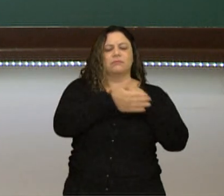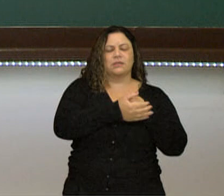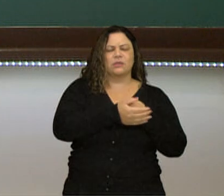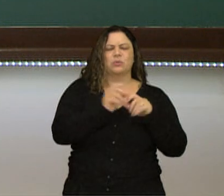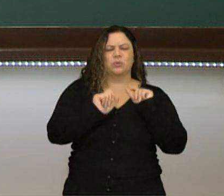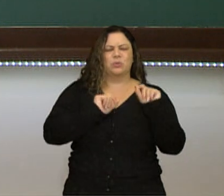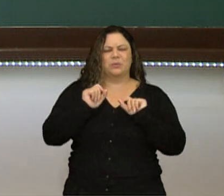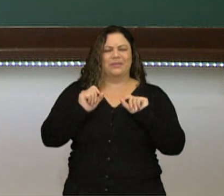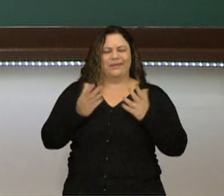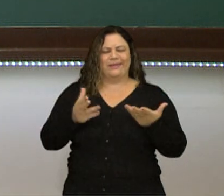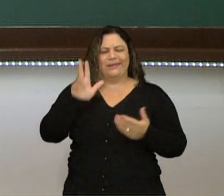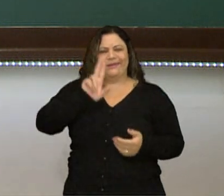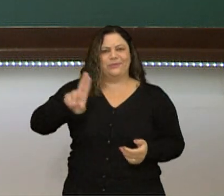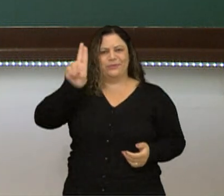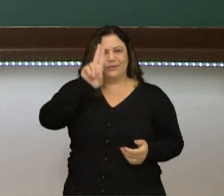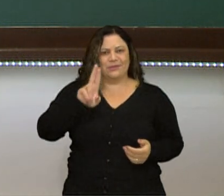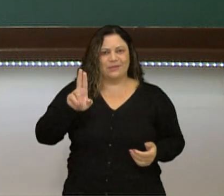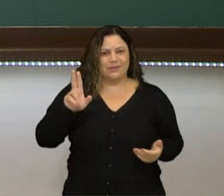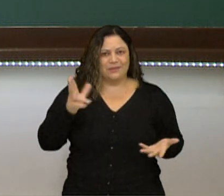que utiliza